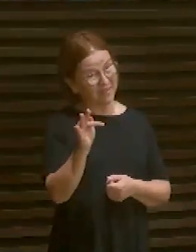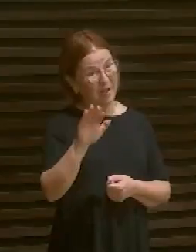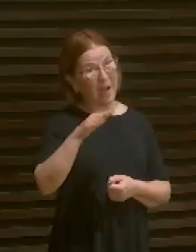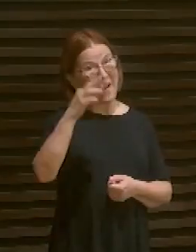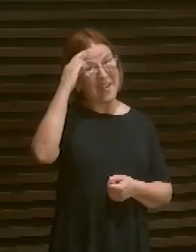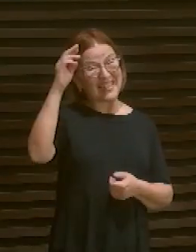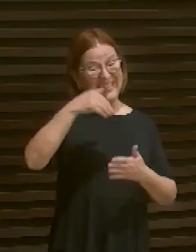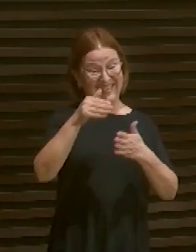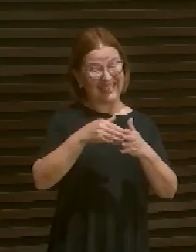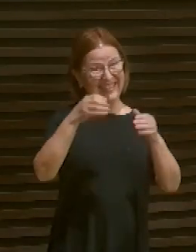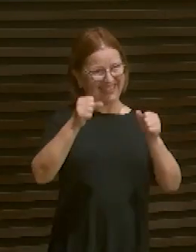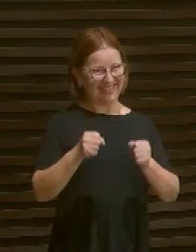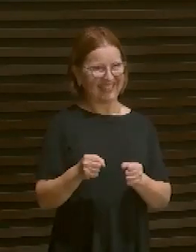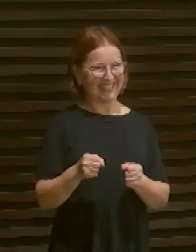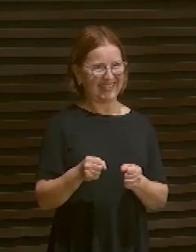Todo-Poderoso?